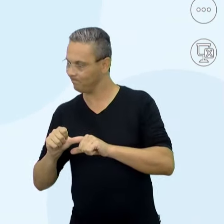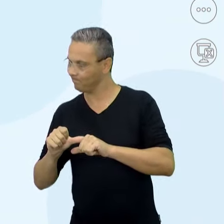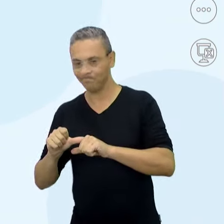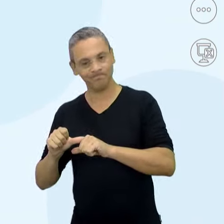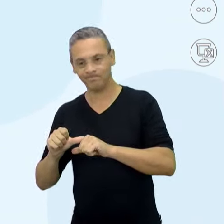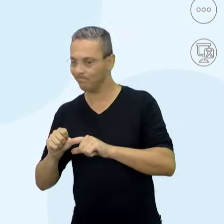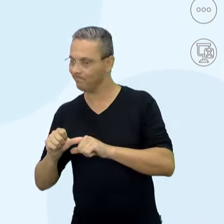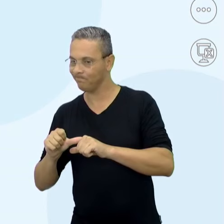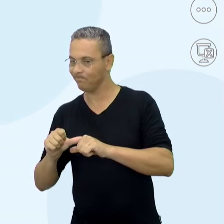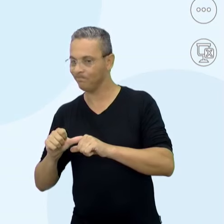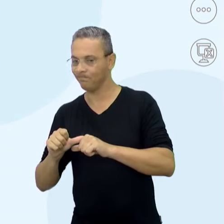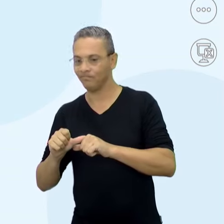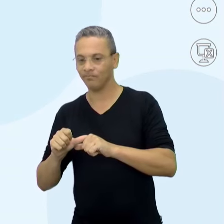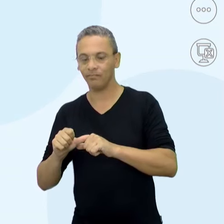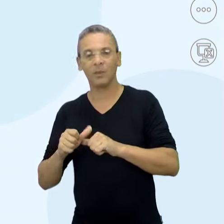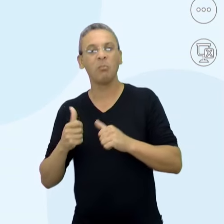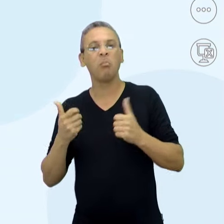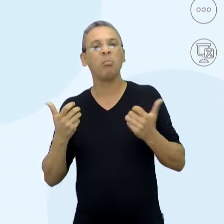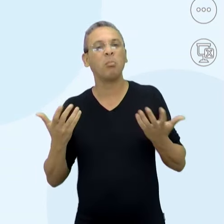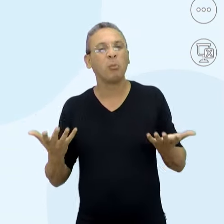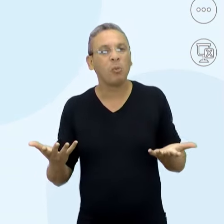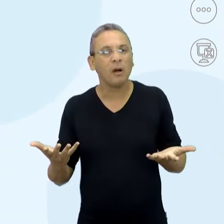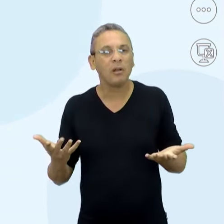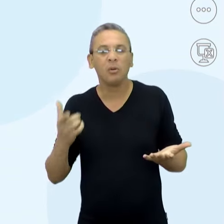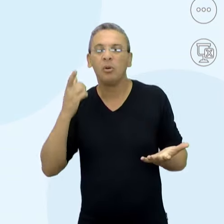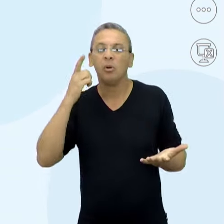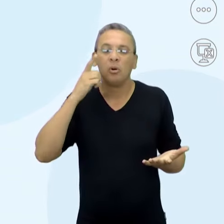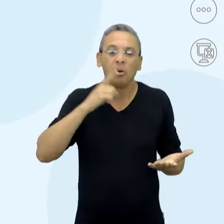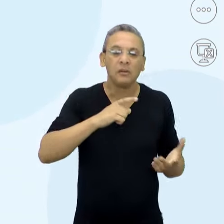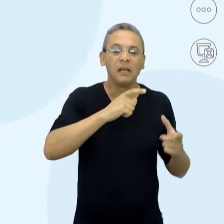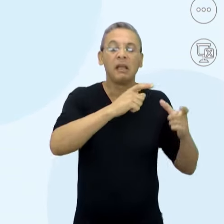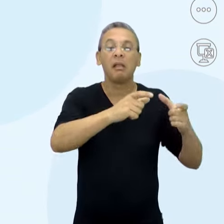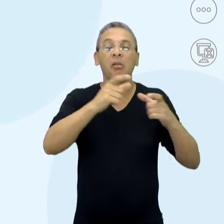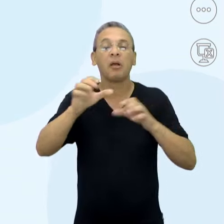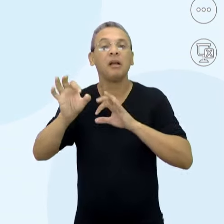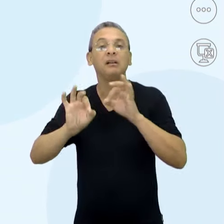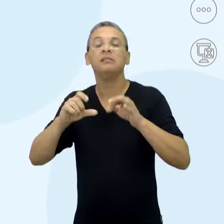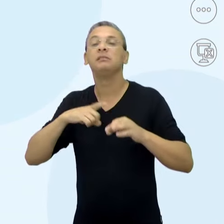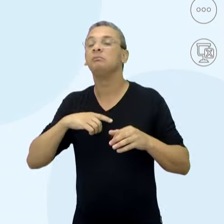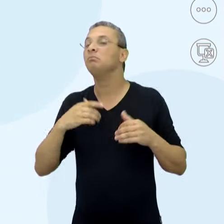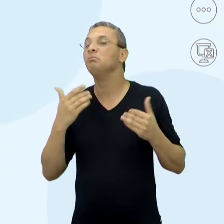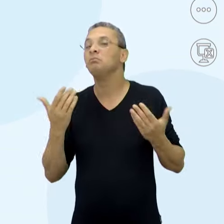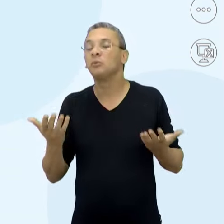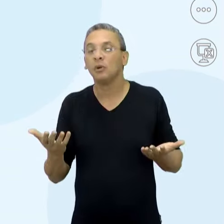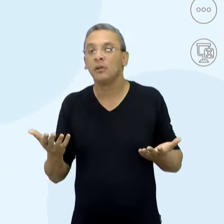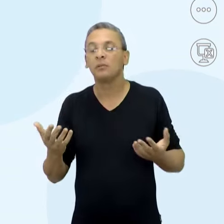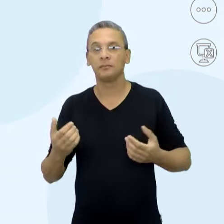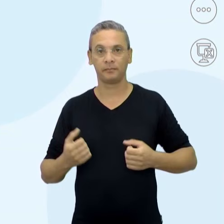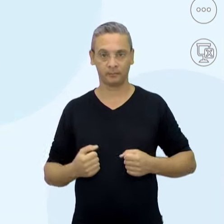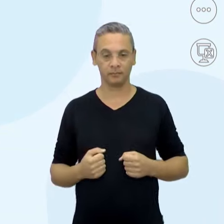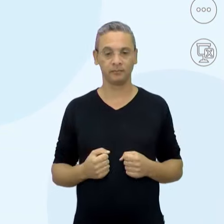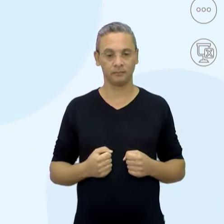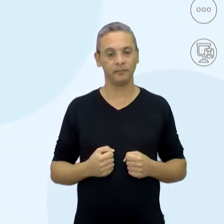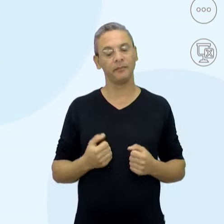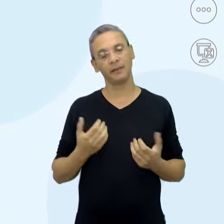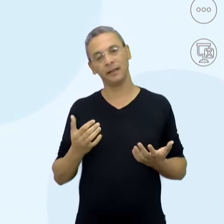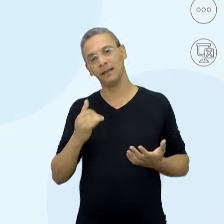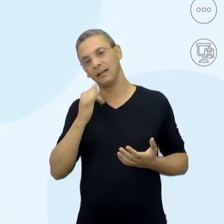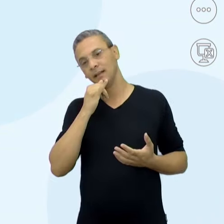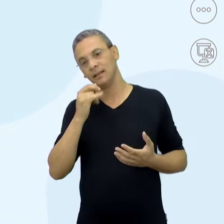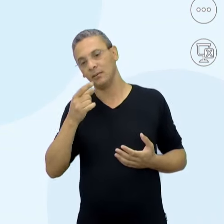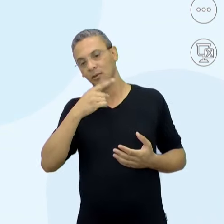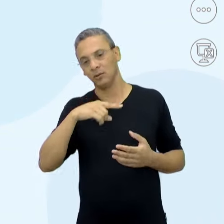transformação de energia necessária para que determinado aparelho escolhido funcione? No caso ali,